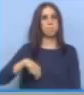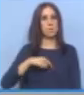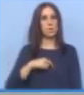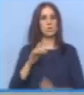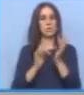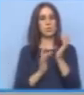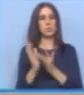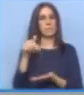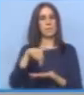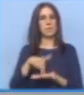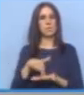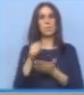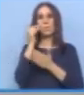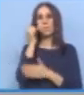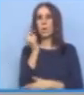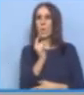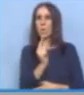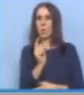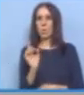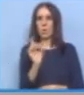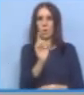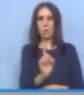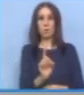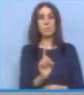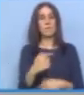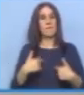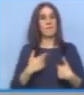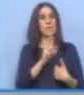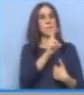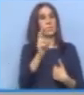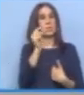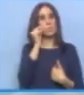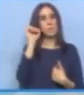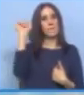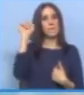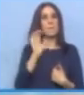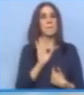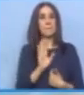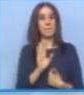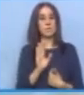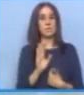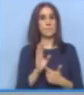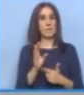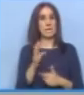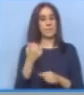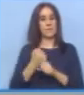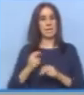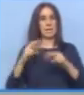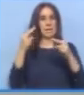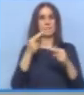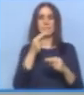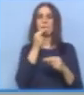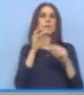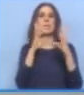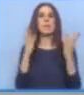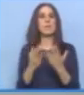aparece como enviado do Pai. Portanto, é um missionário do Pai. Só que a sua carreira na Terra